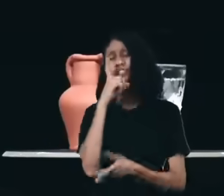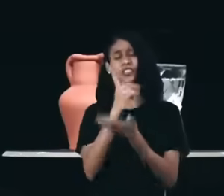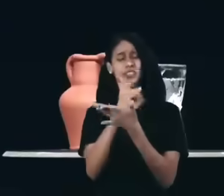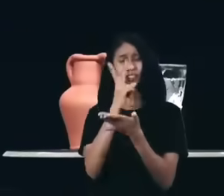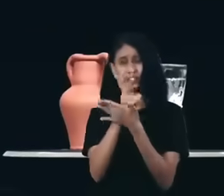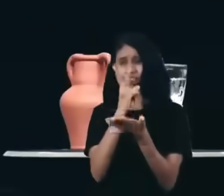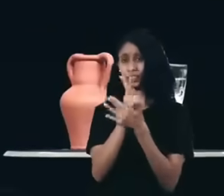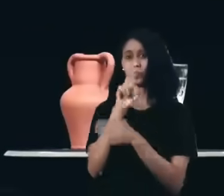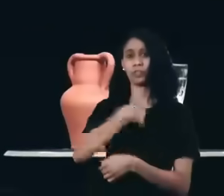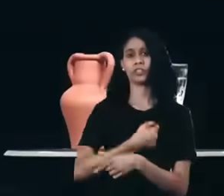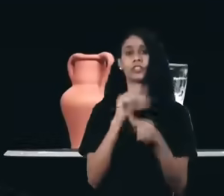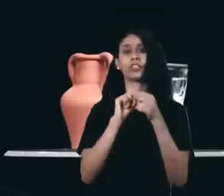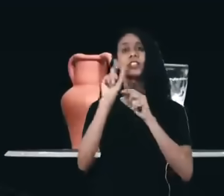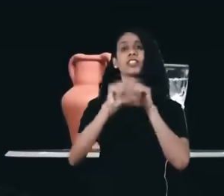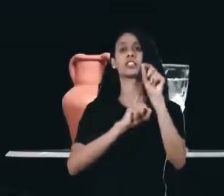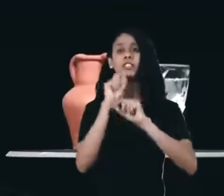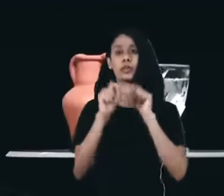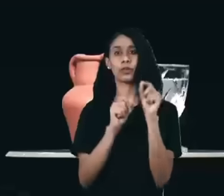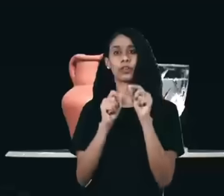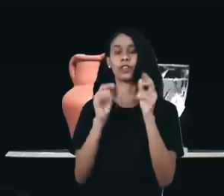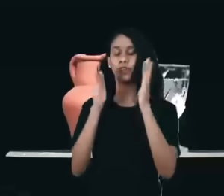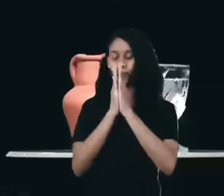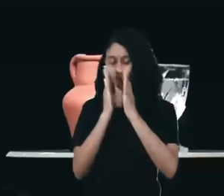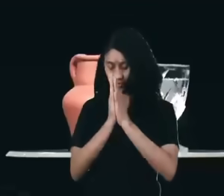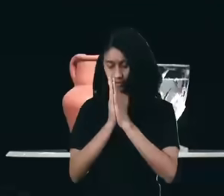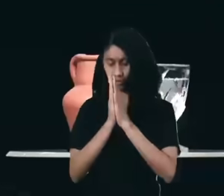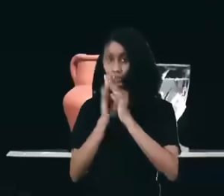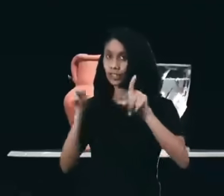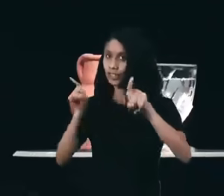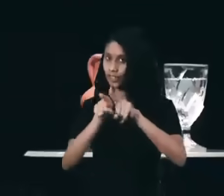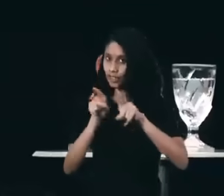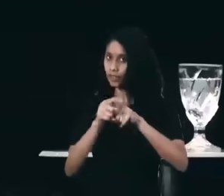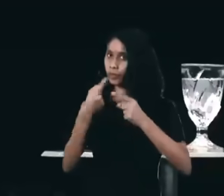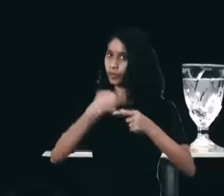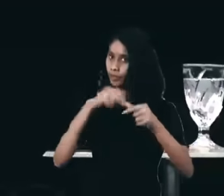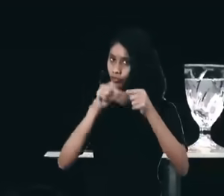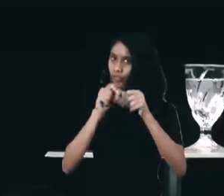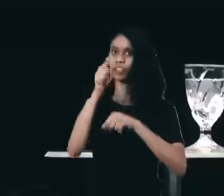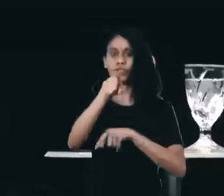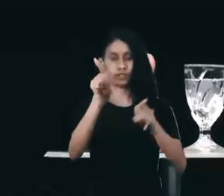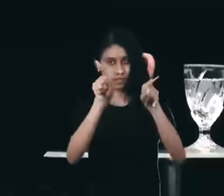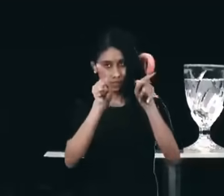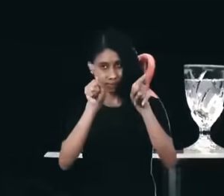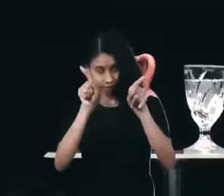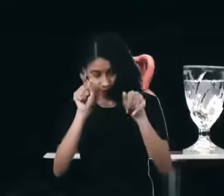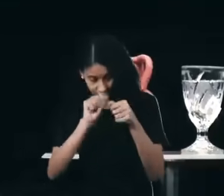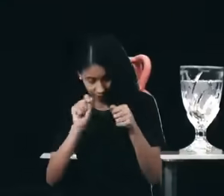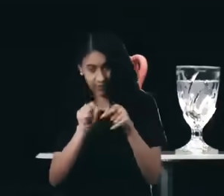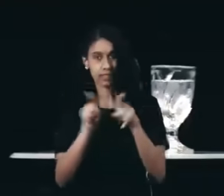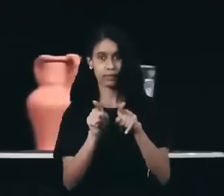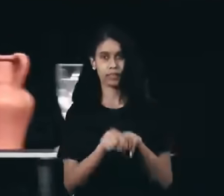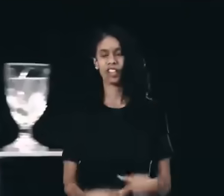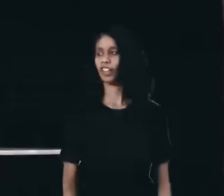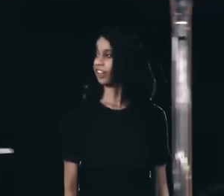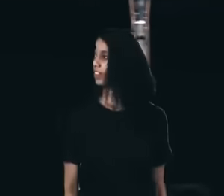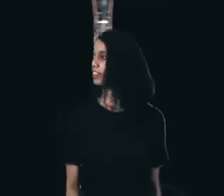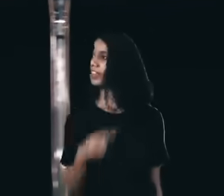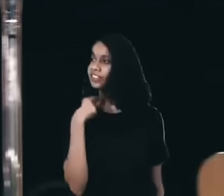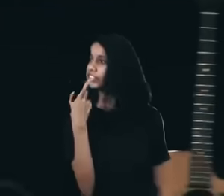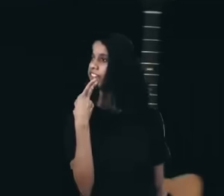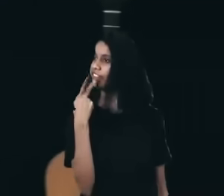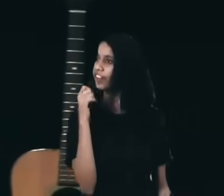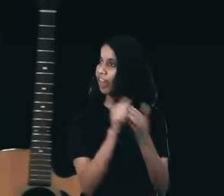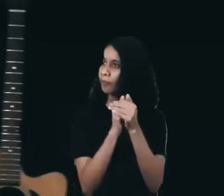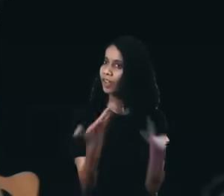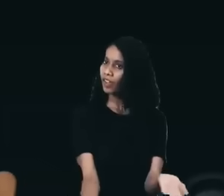ser imbuído da oração, mas vai ter a minha parte e a sua. Eita, ninguém quer dizer amém nessa hora. Amém, minha